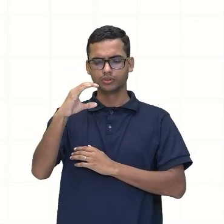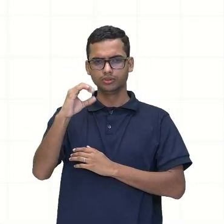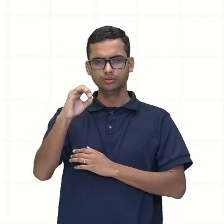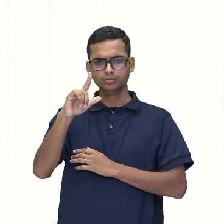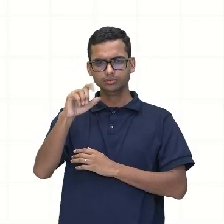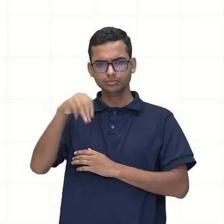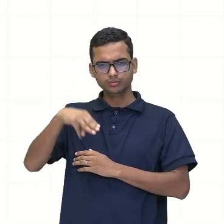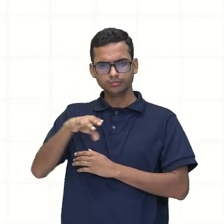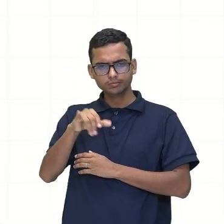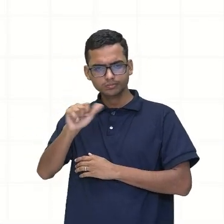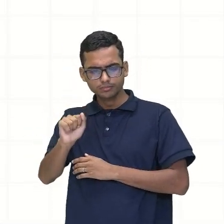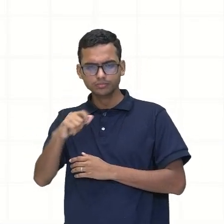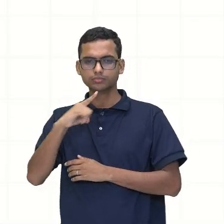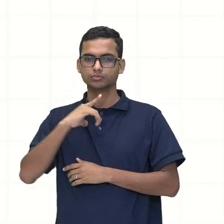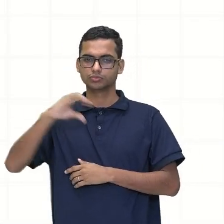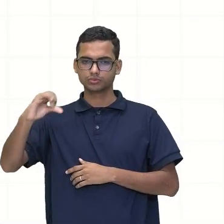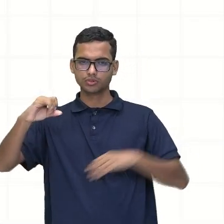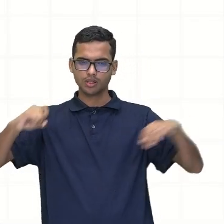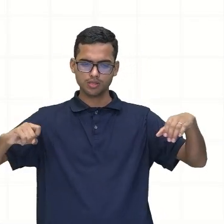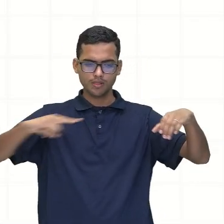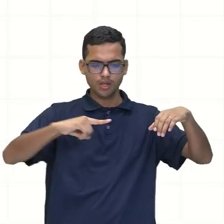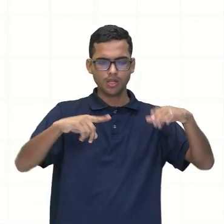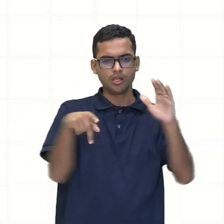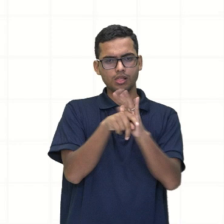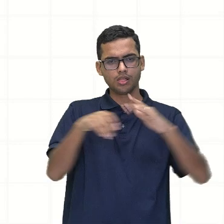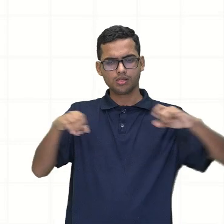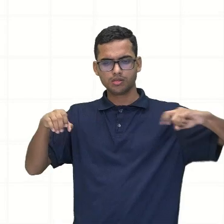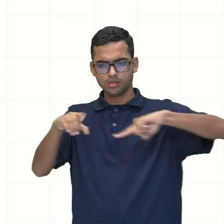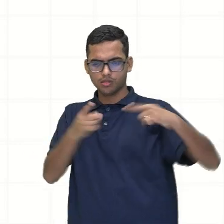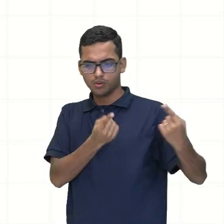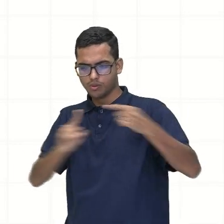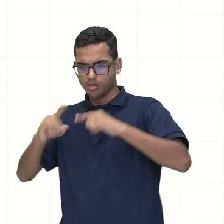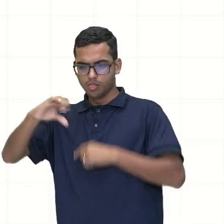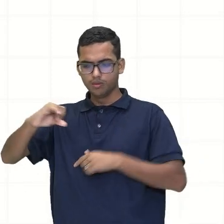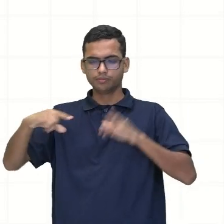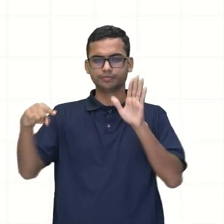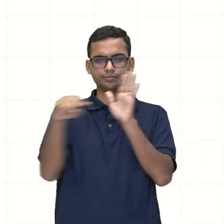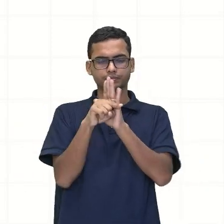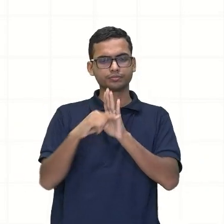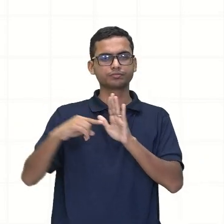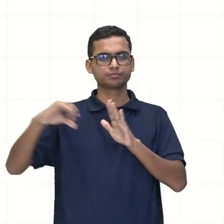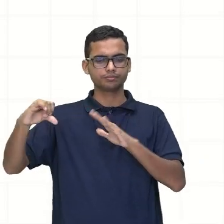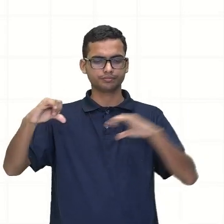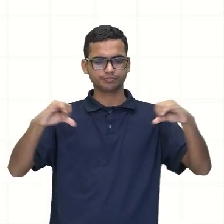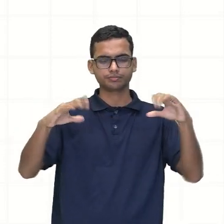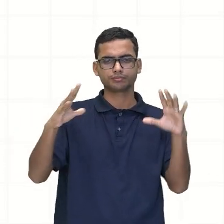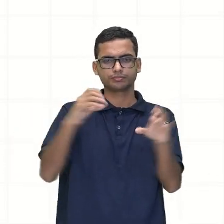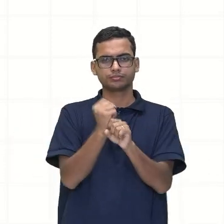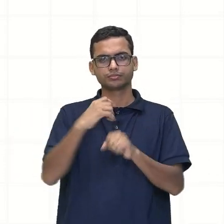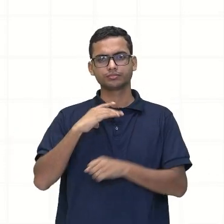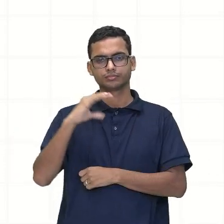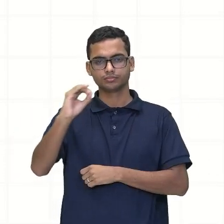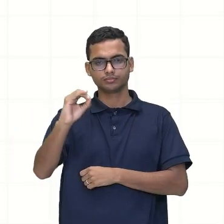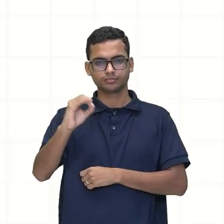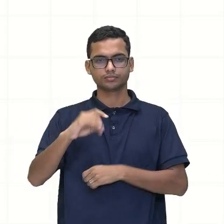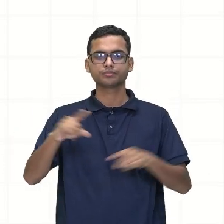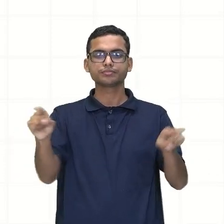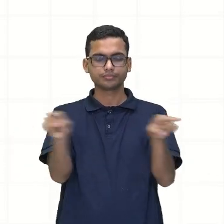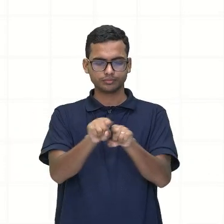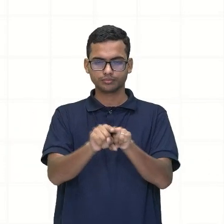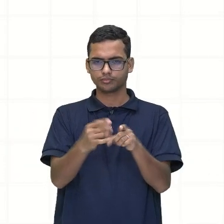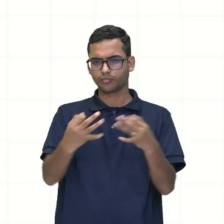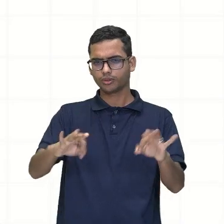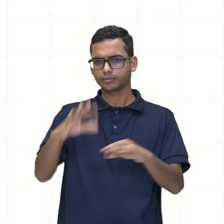gols. 9 menos 9, meu saldo é 0. Positivo ou negativo? Nenhum dos dois.